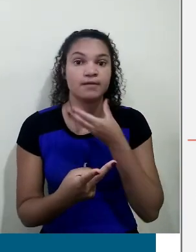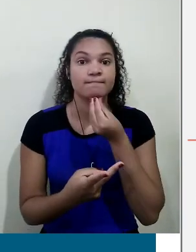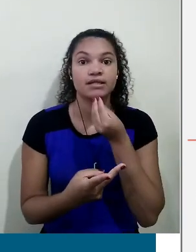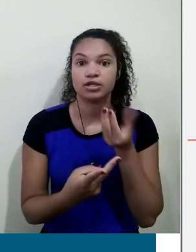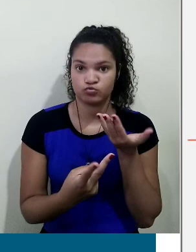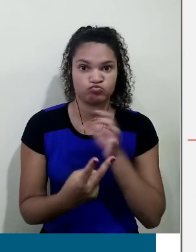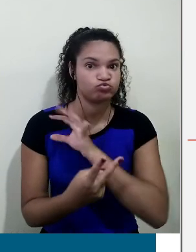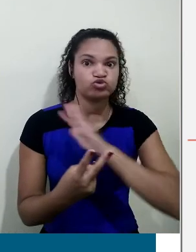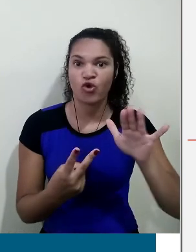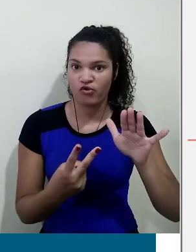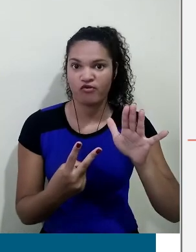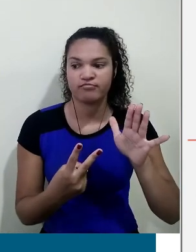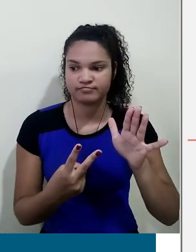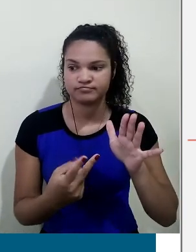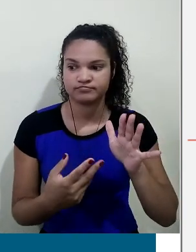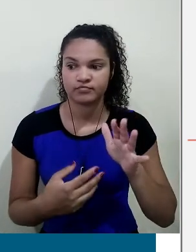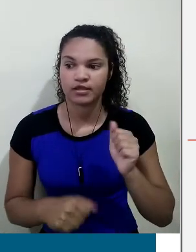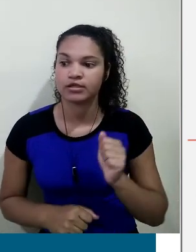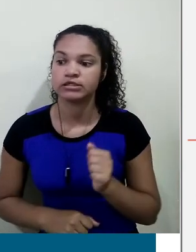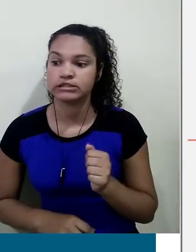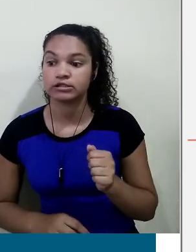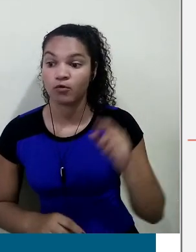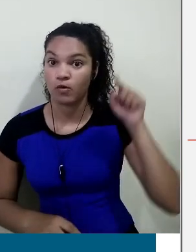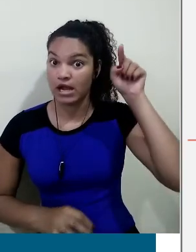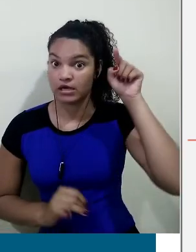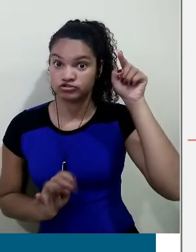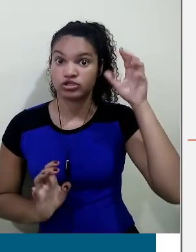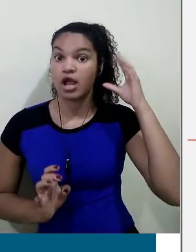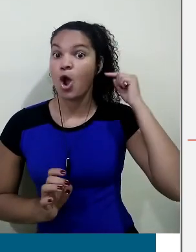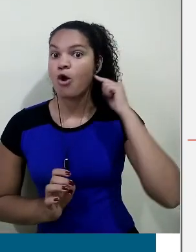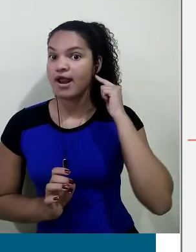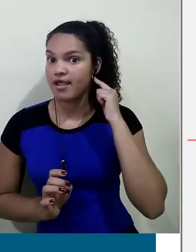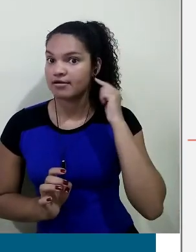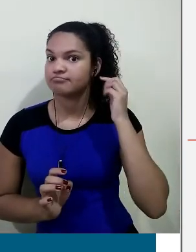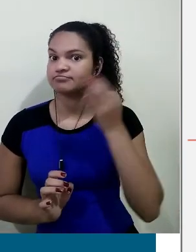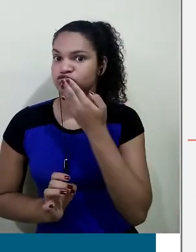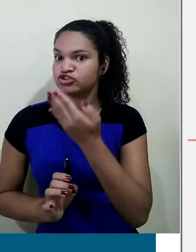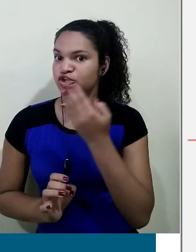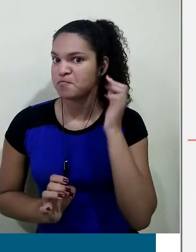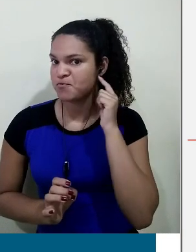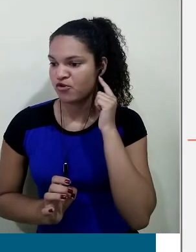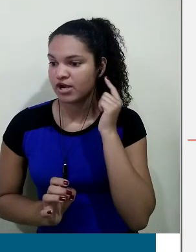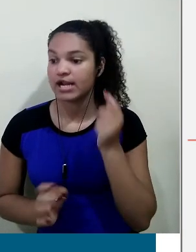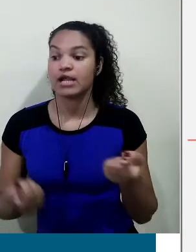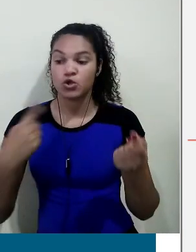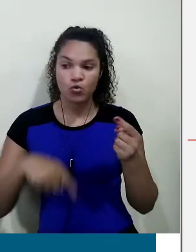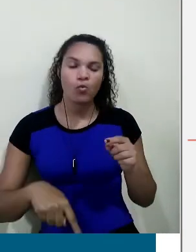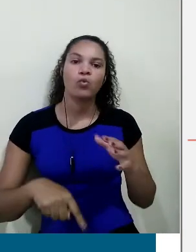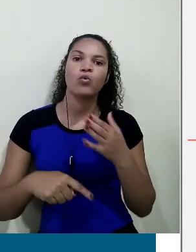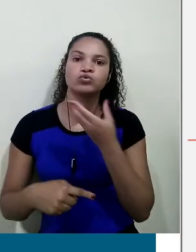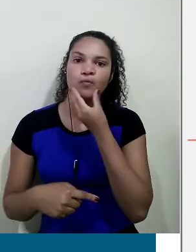temos a multiplicação de probabilidades. É a probabilidade de ter lóbulo aderente e ser menino. Isso vai ser